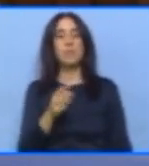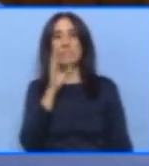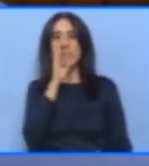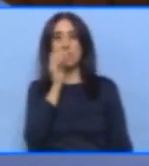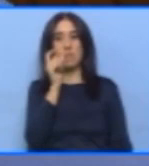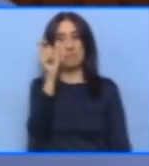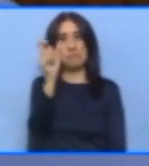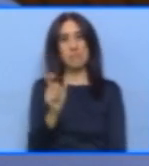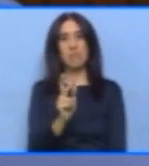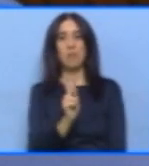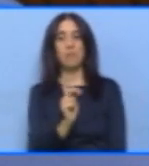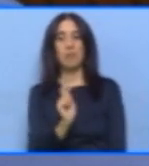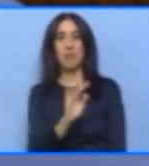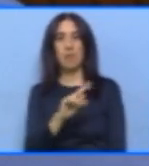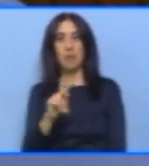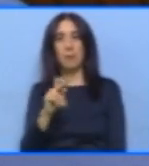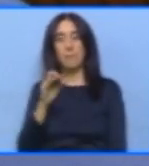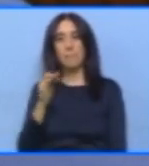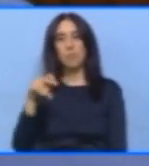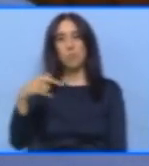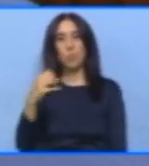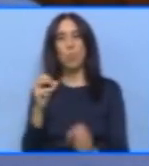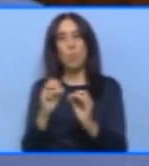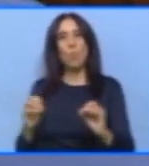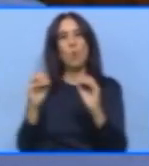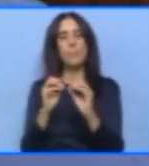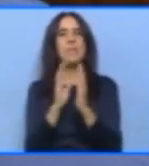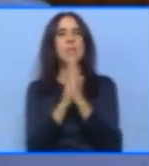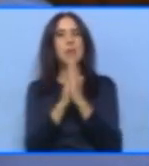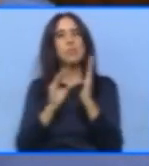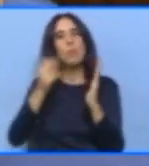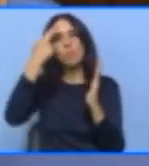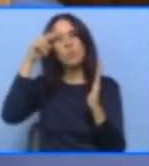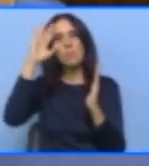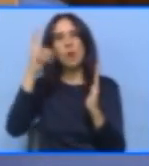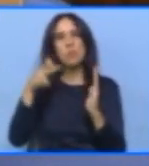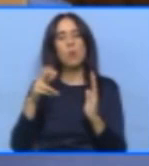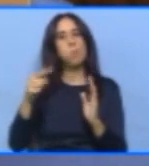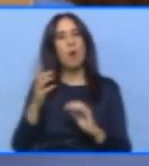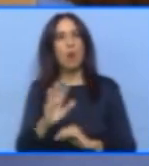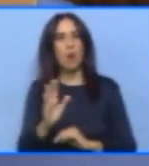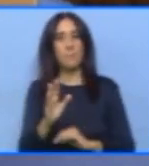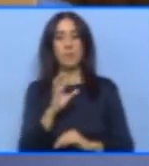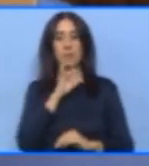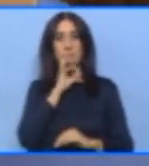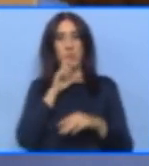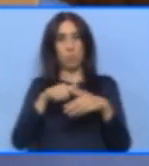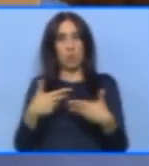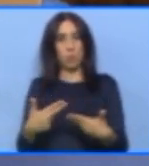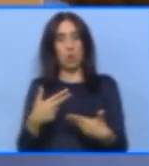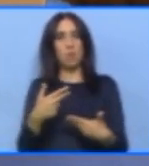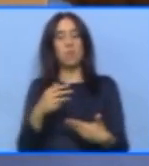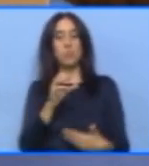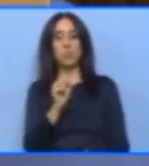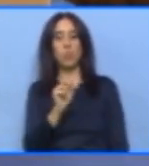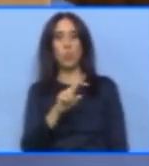Vieira Pinto, não teria acontecido o que aconteceu na Igreja de Moçambique, e como diz o atual bispo do